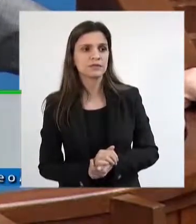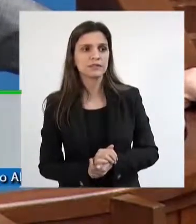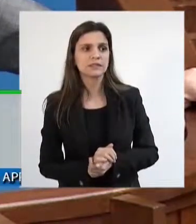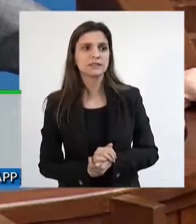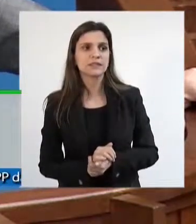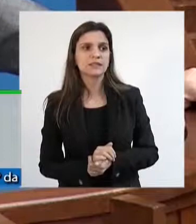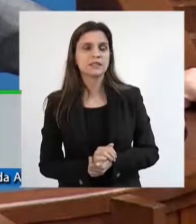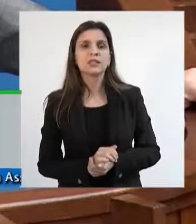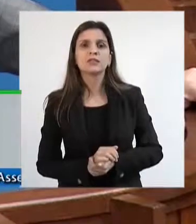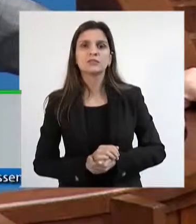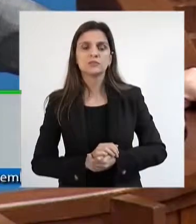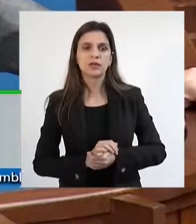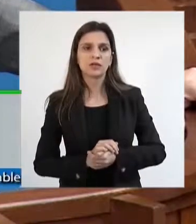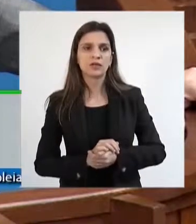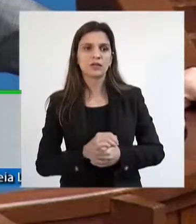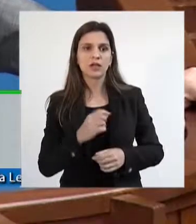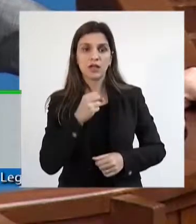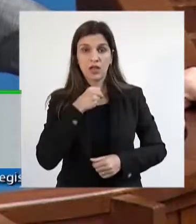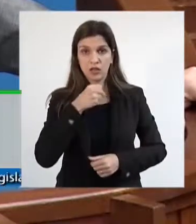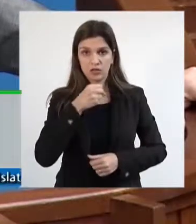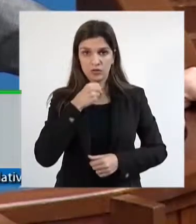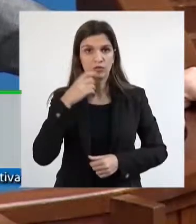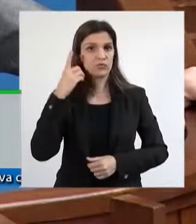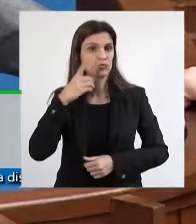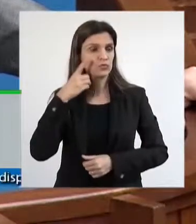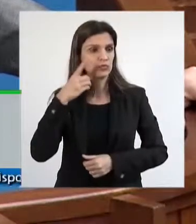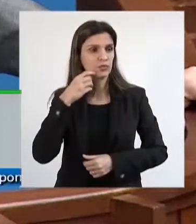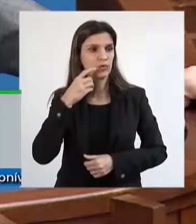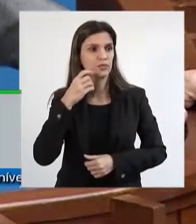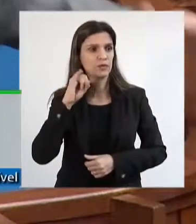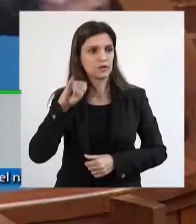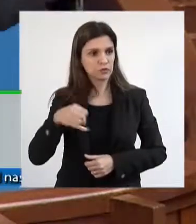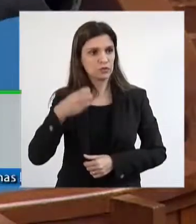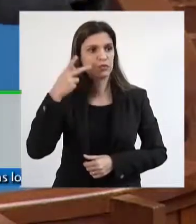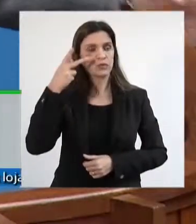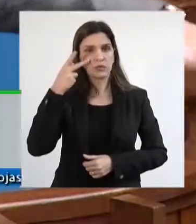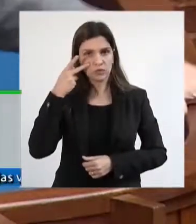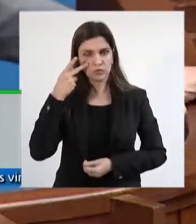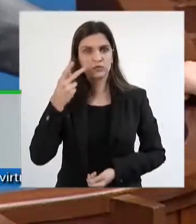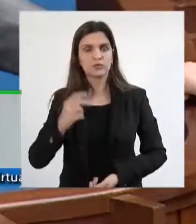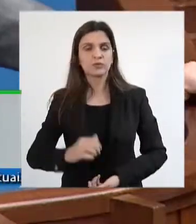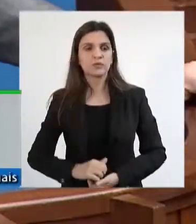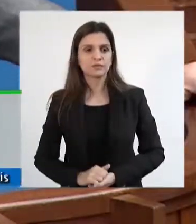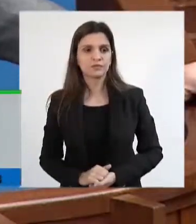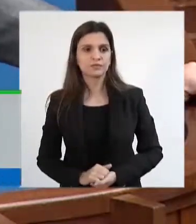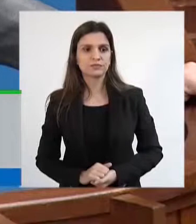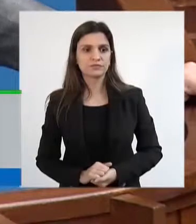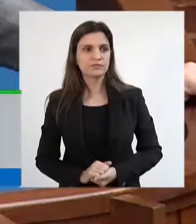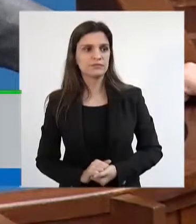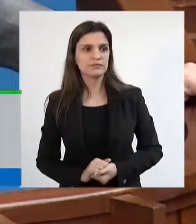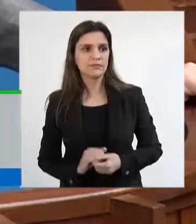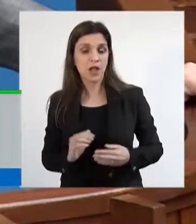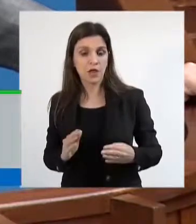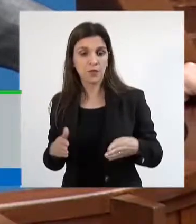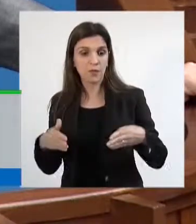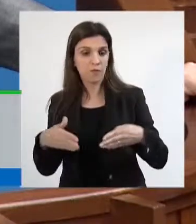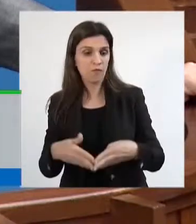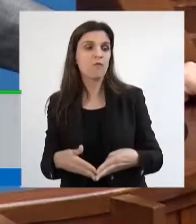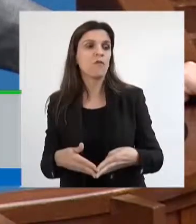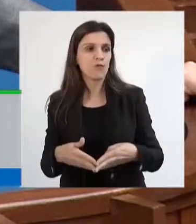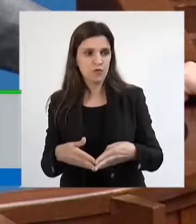deputado João Henrique, aqui nessa casa, que defende, entende, é um especialista em direito do